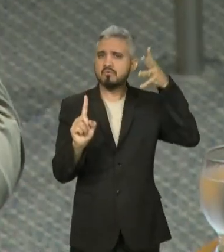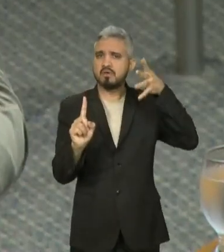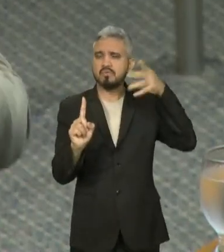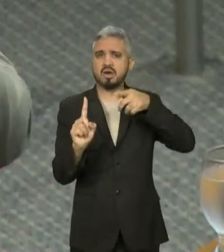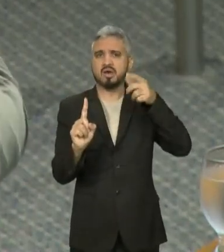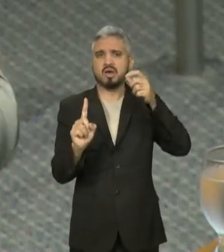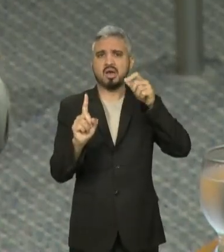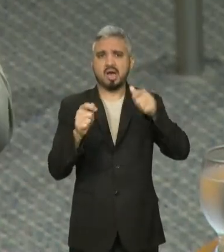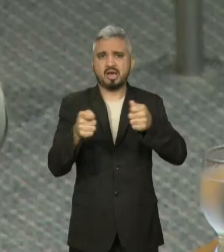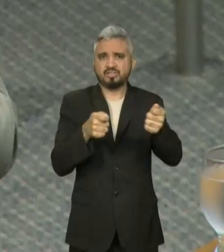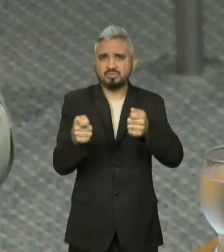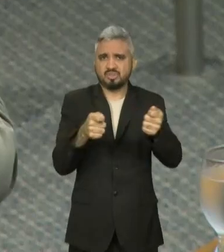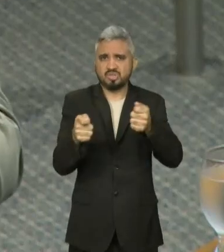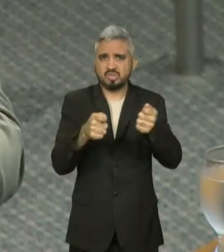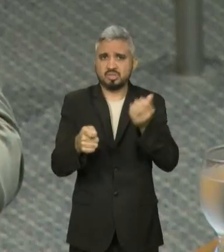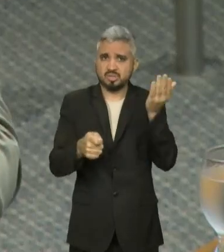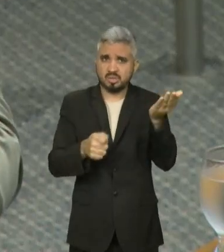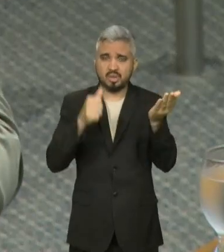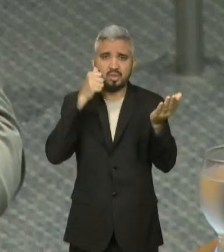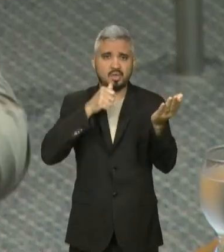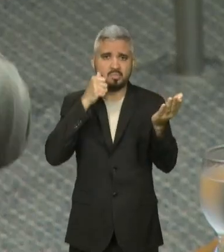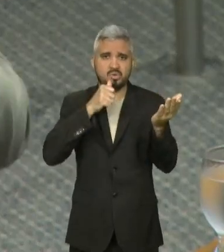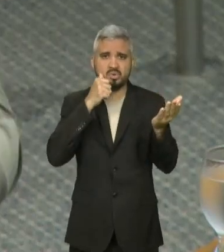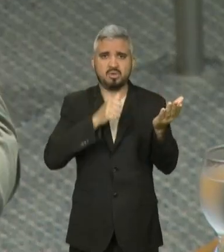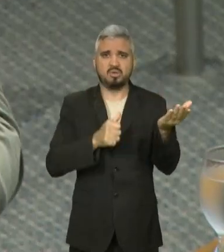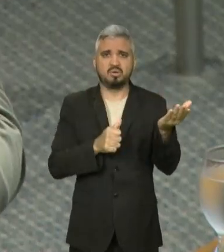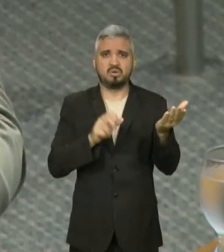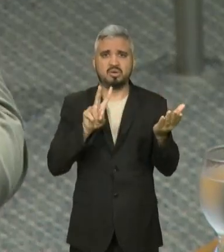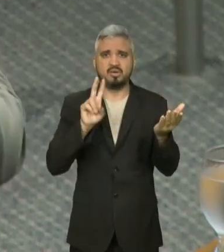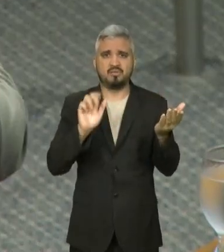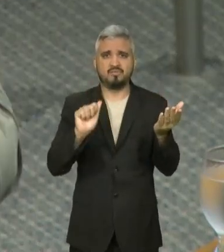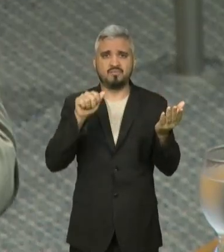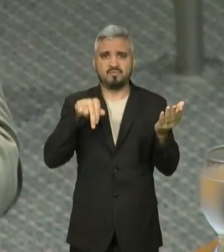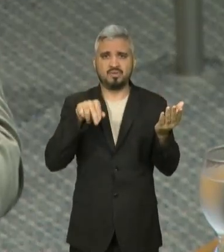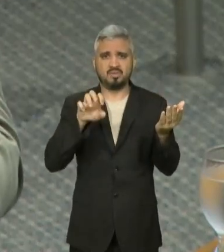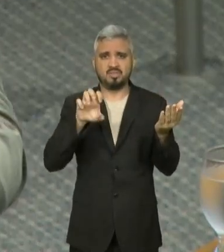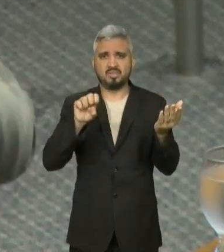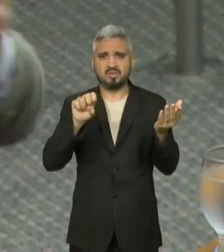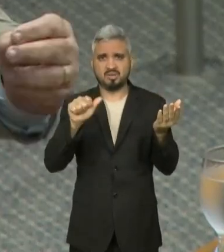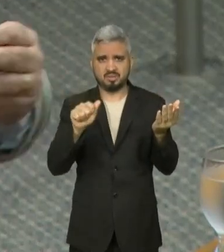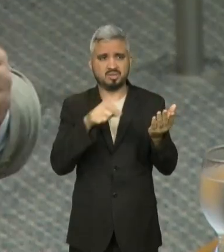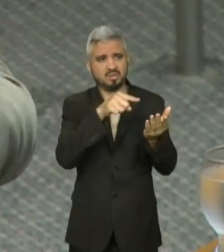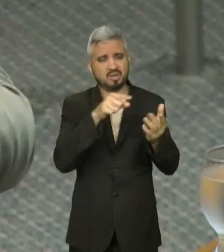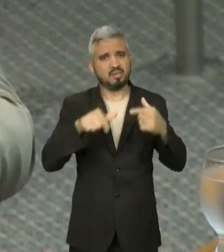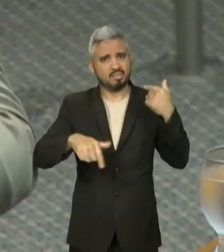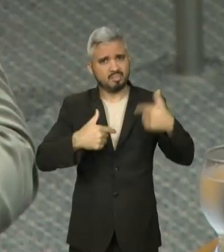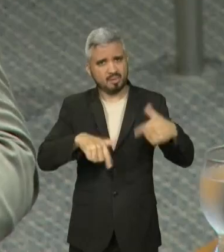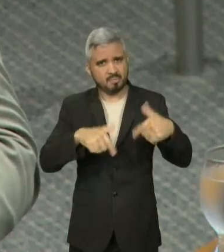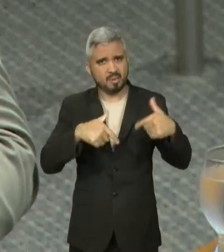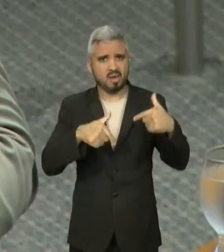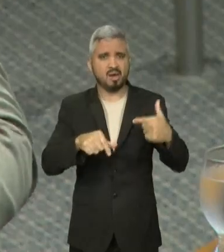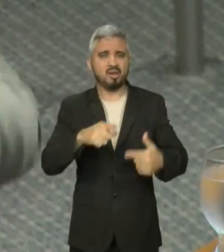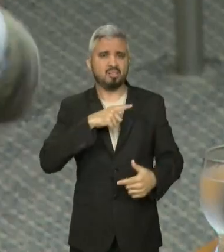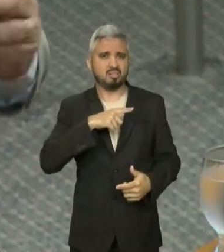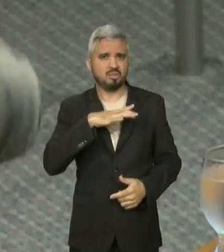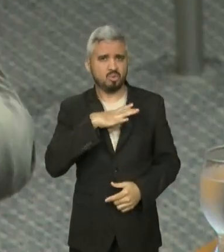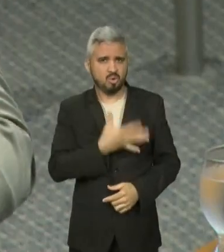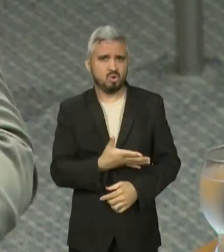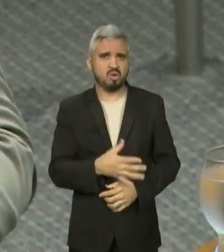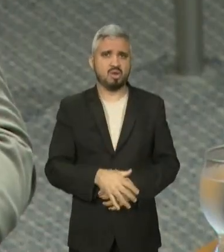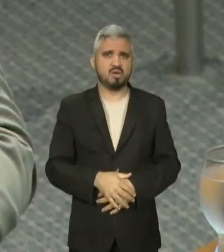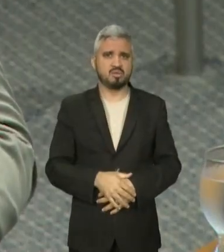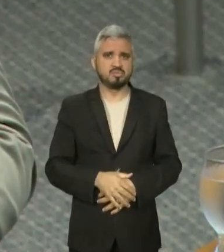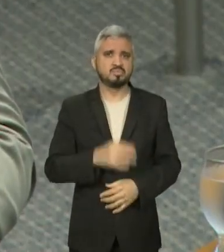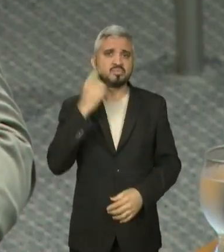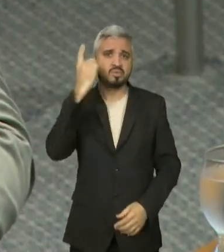mulher, como essas mulheres que temos aqui como deputadas, que trabalham, que tem coragem, que enfrentaram, como a deputada Janaína, que enfrentou